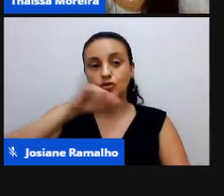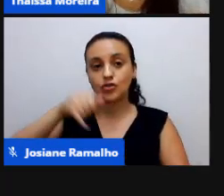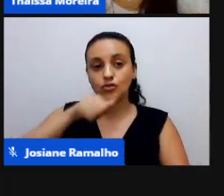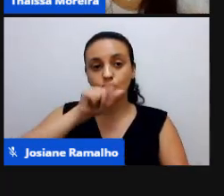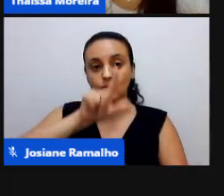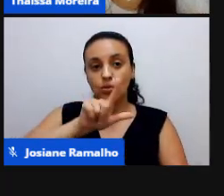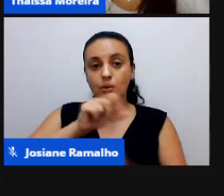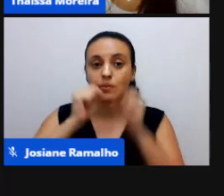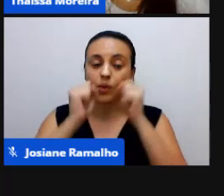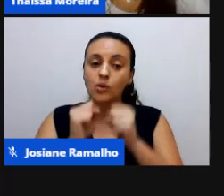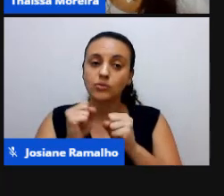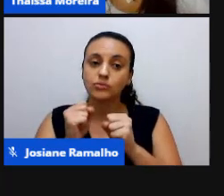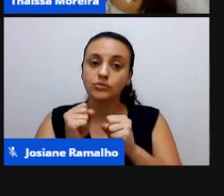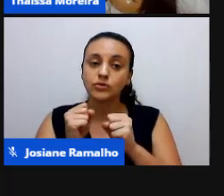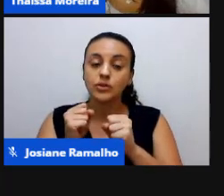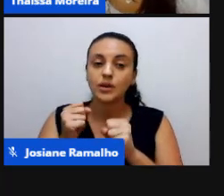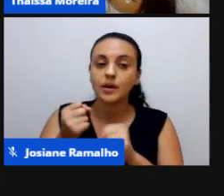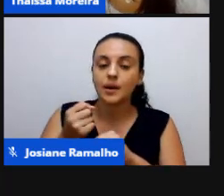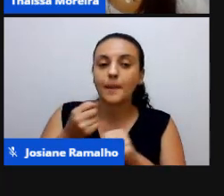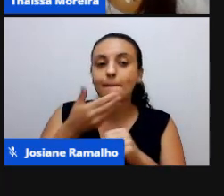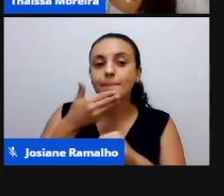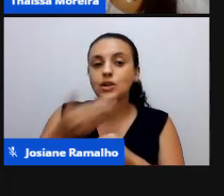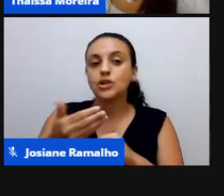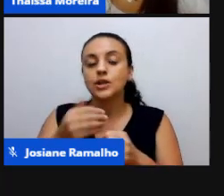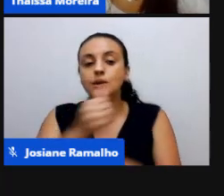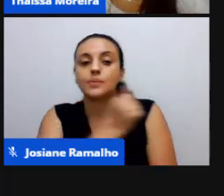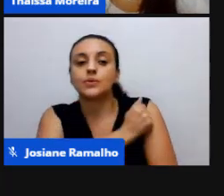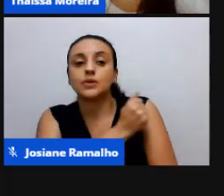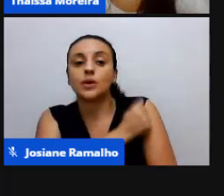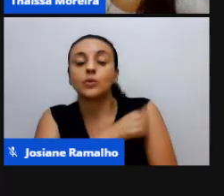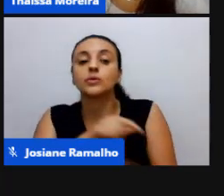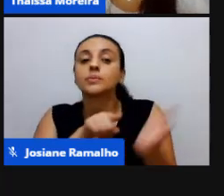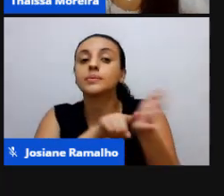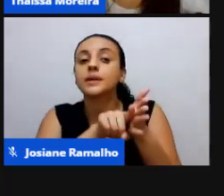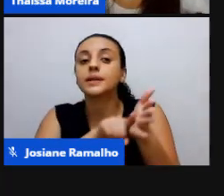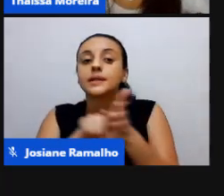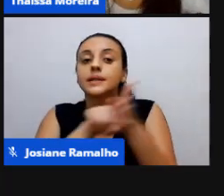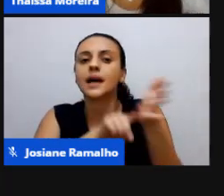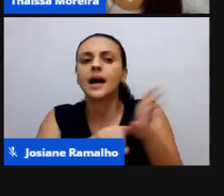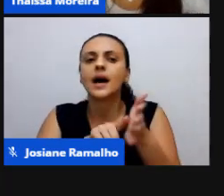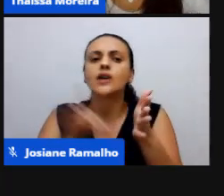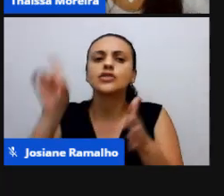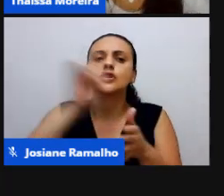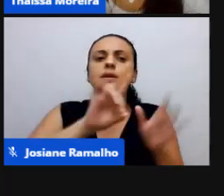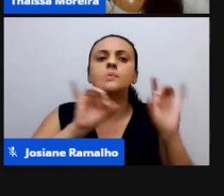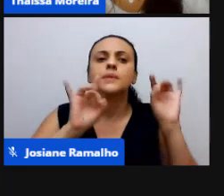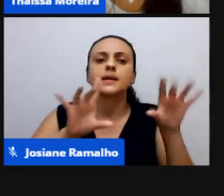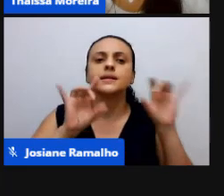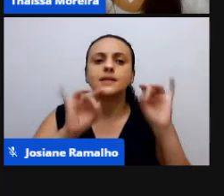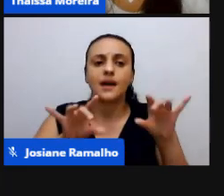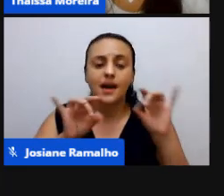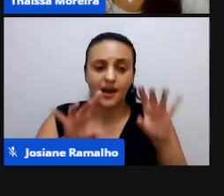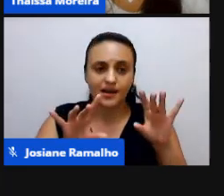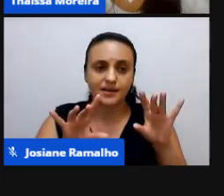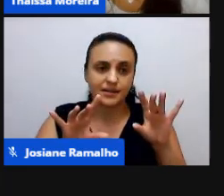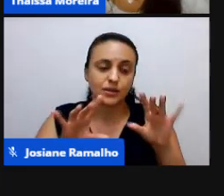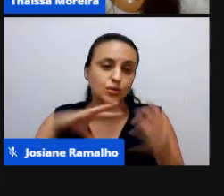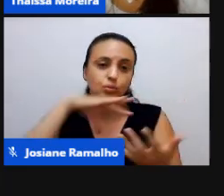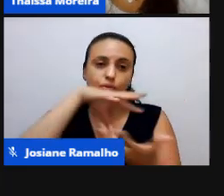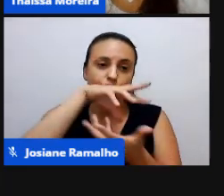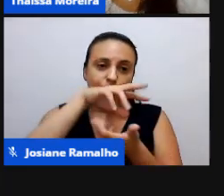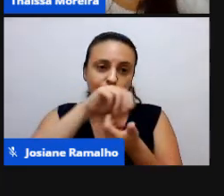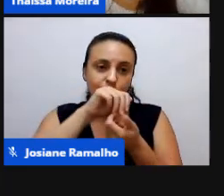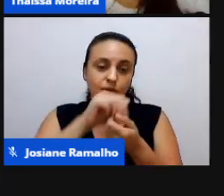alunos que procurem datas comemorativas que são celebradas ao redor do mundo, ou eles podem falar sobre o